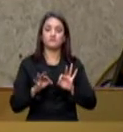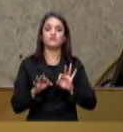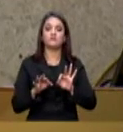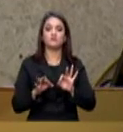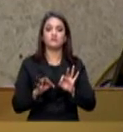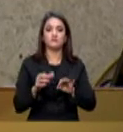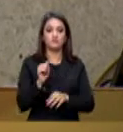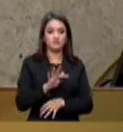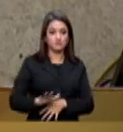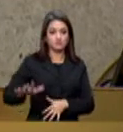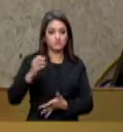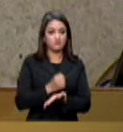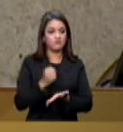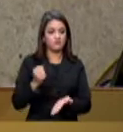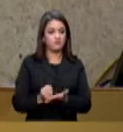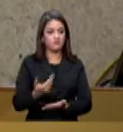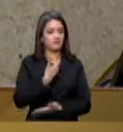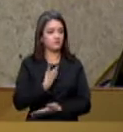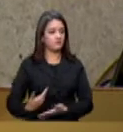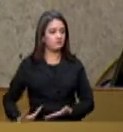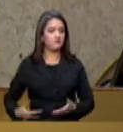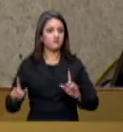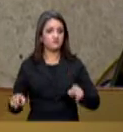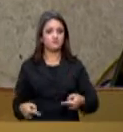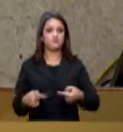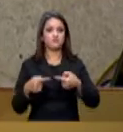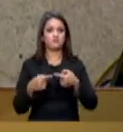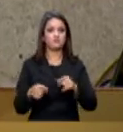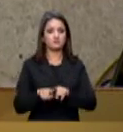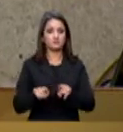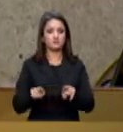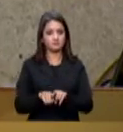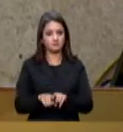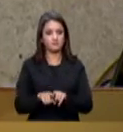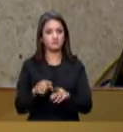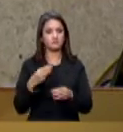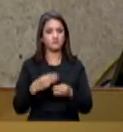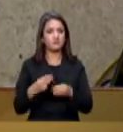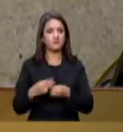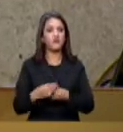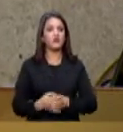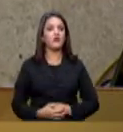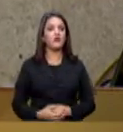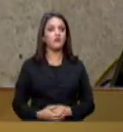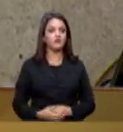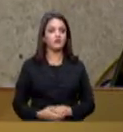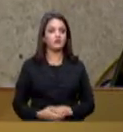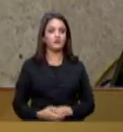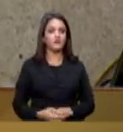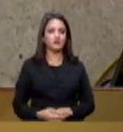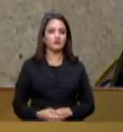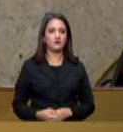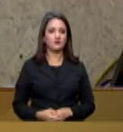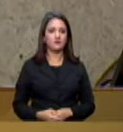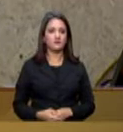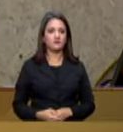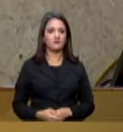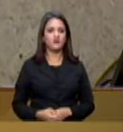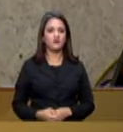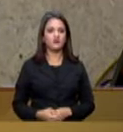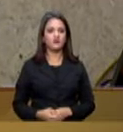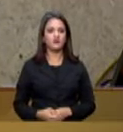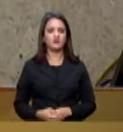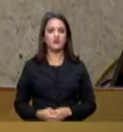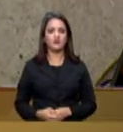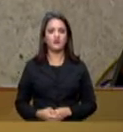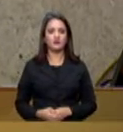contratação pública compatíveis com a autodeterminação dos municípios. Quer dizer, basicamente aqui o que se está destacando, como se destacou